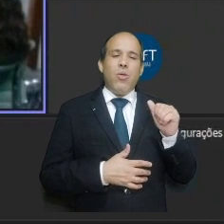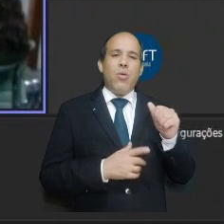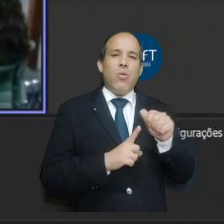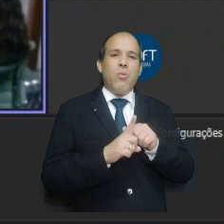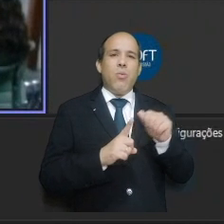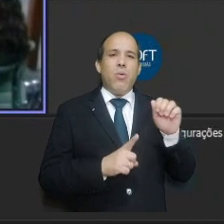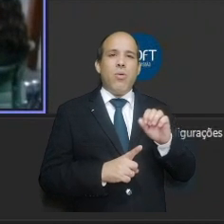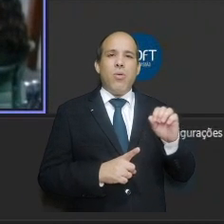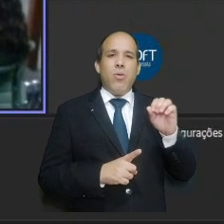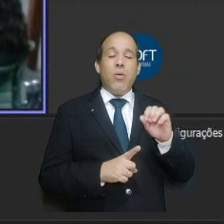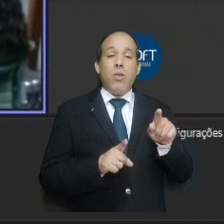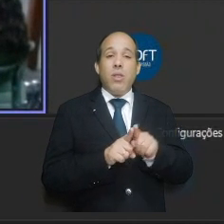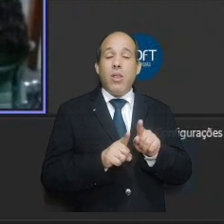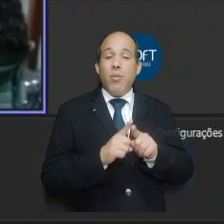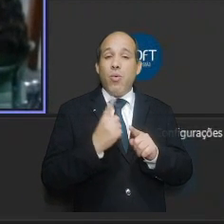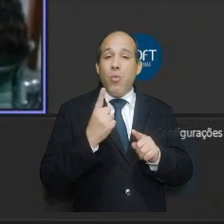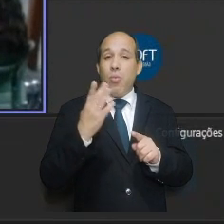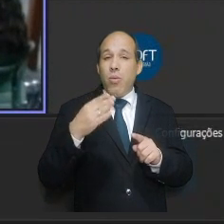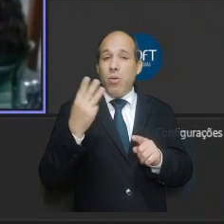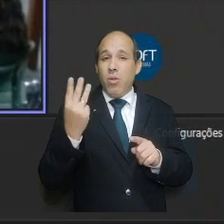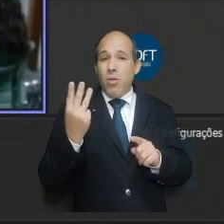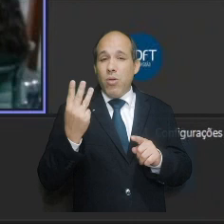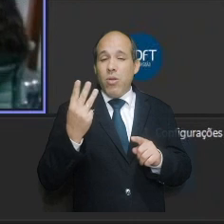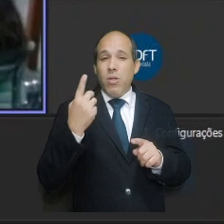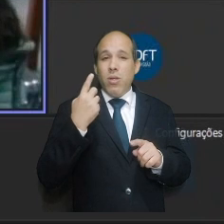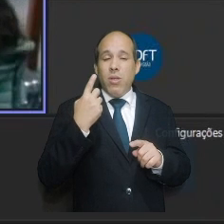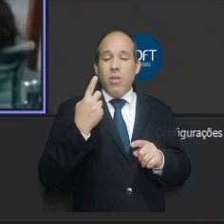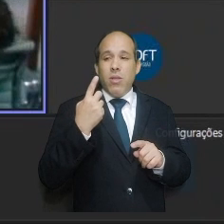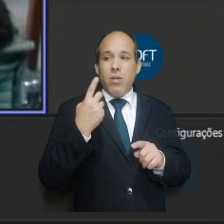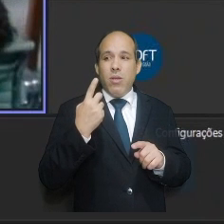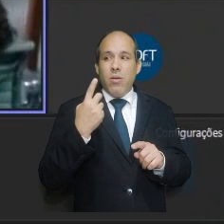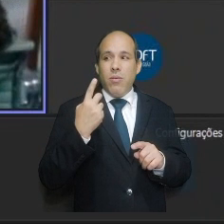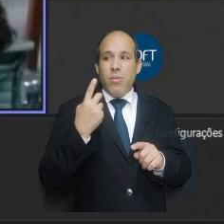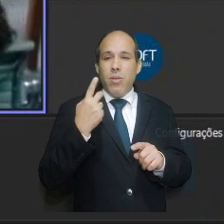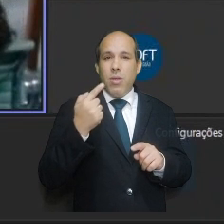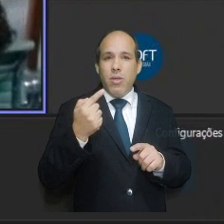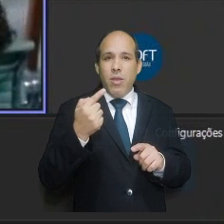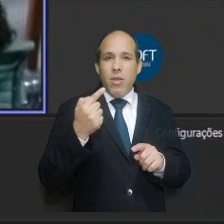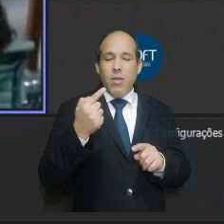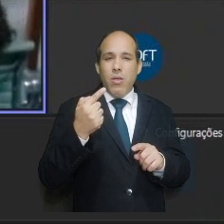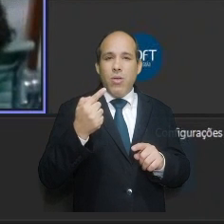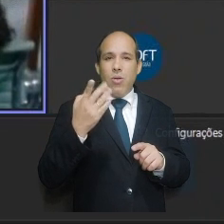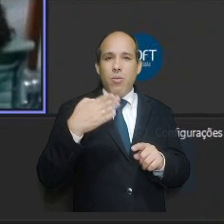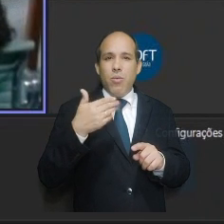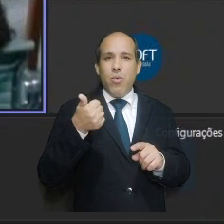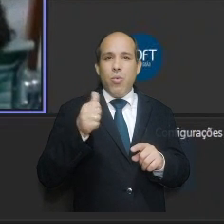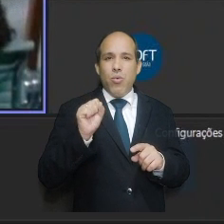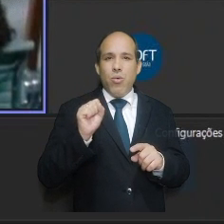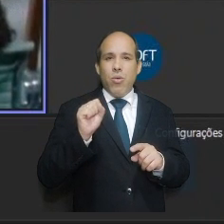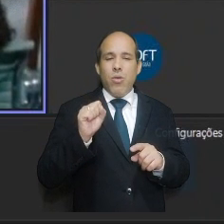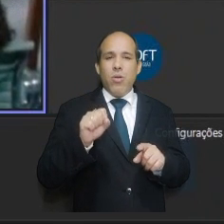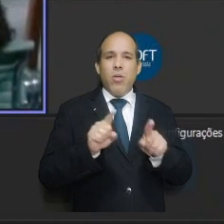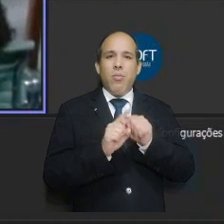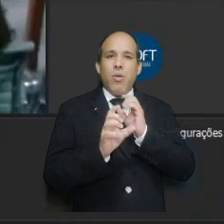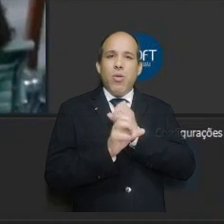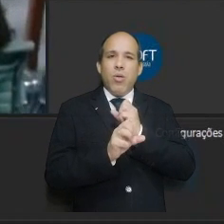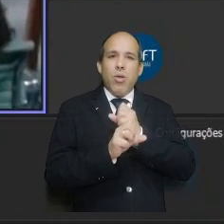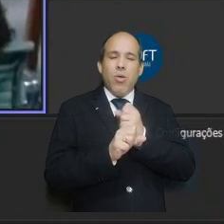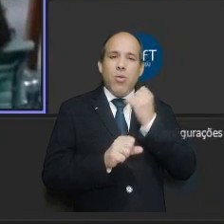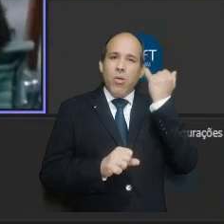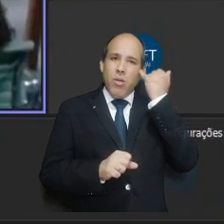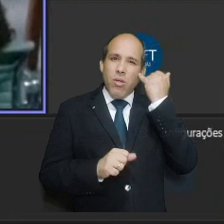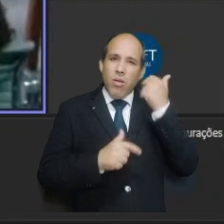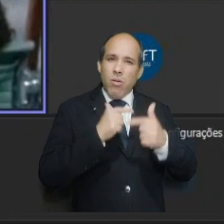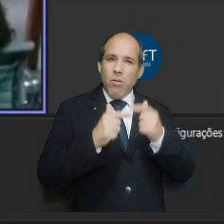16/8/18, bem como o pagamento de 1/3 das comissões recebidas de 6 de 2018, 7 de 18, 8 de 18.